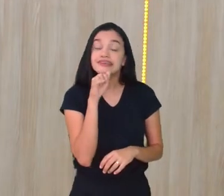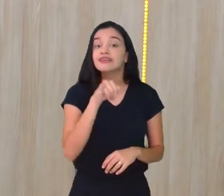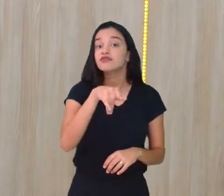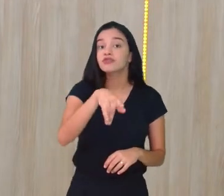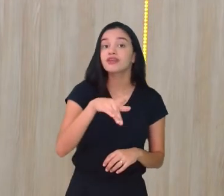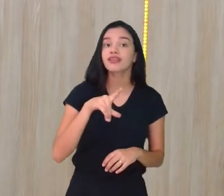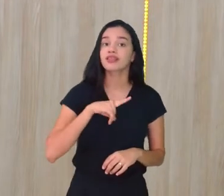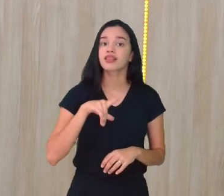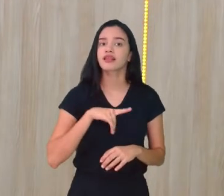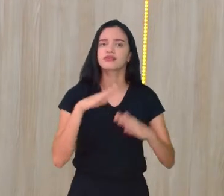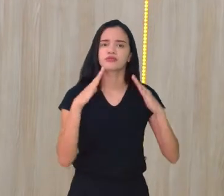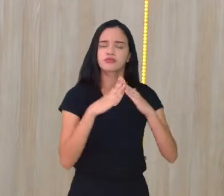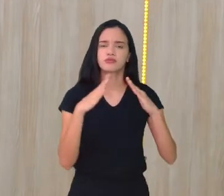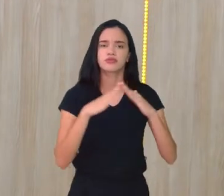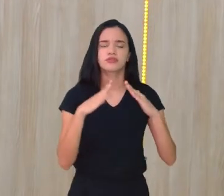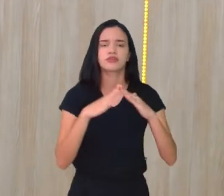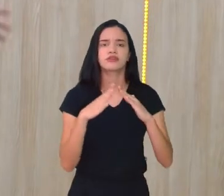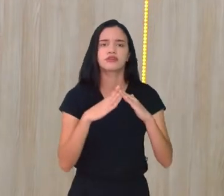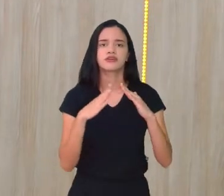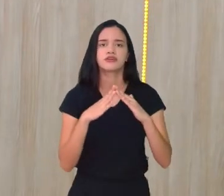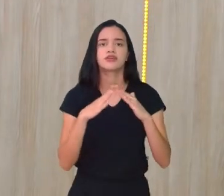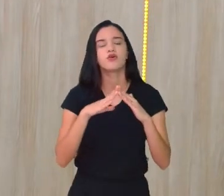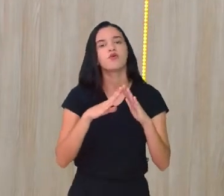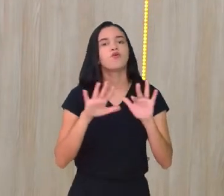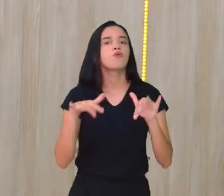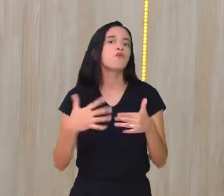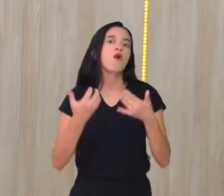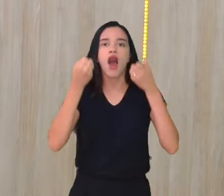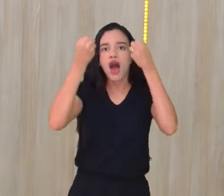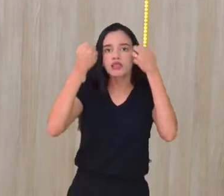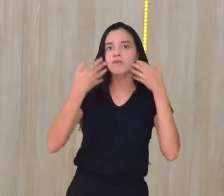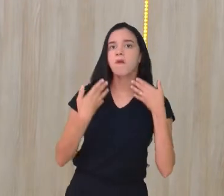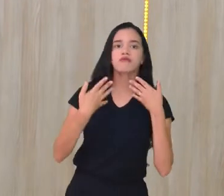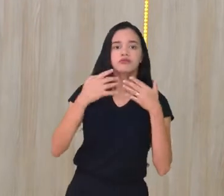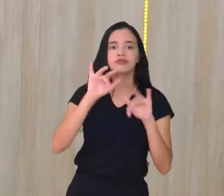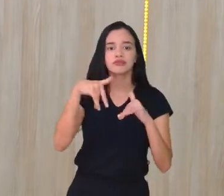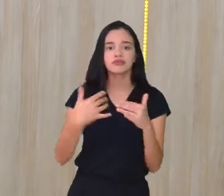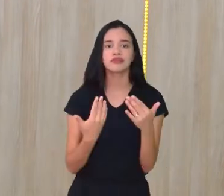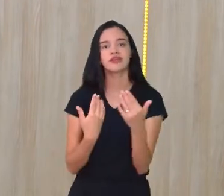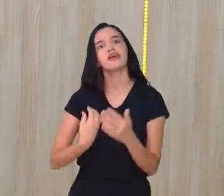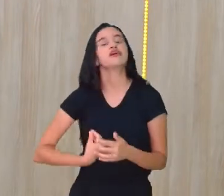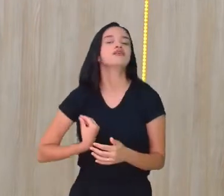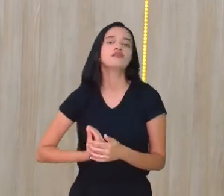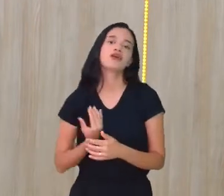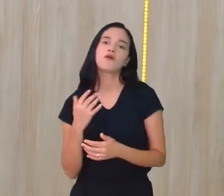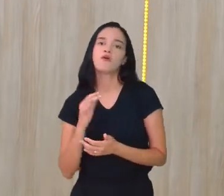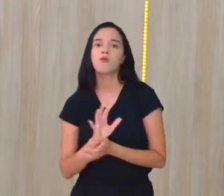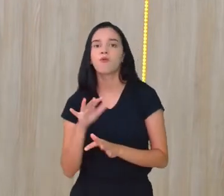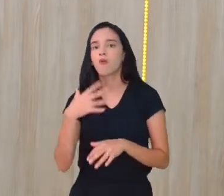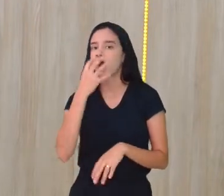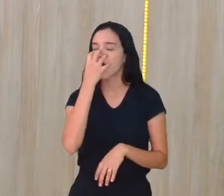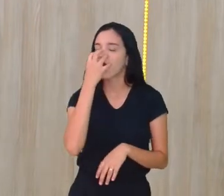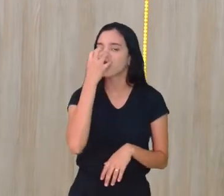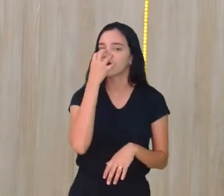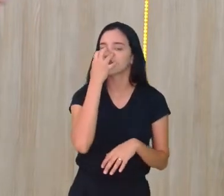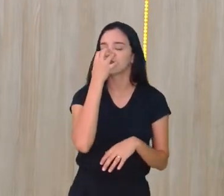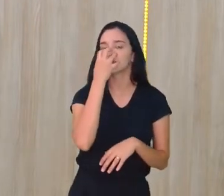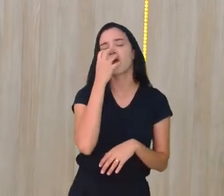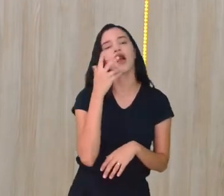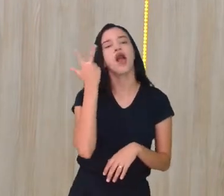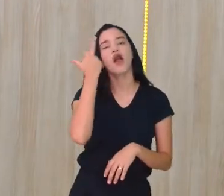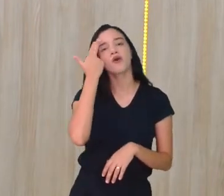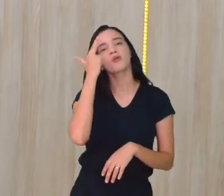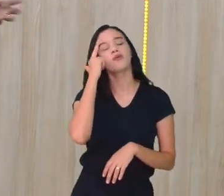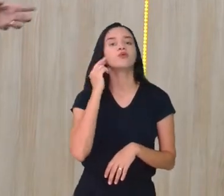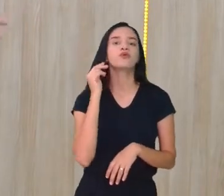aí na sua casa um animal, por exemplo, você cria aí o seu cachorrinho, seu doguinho, né? É bem